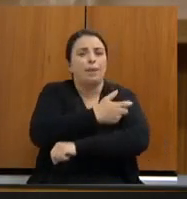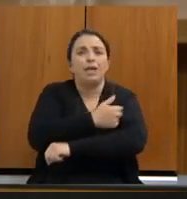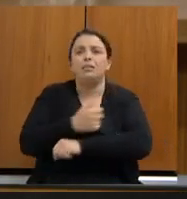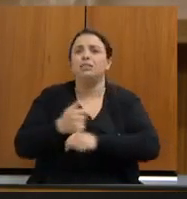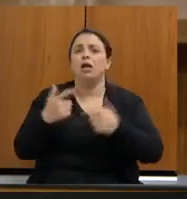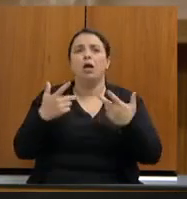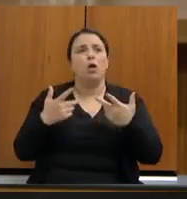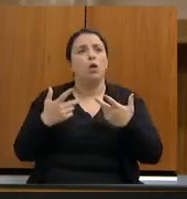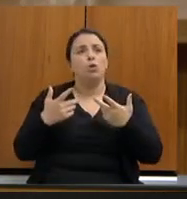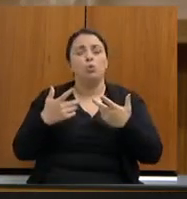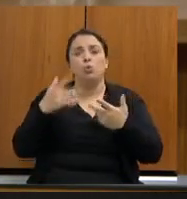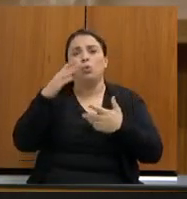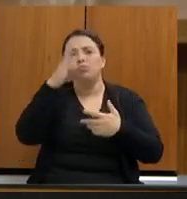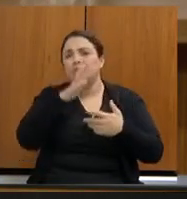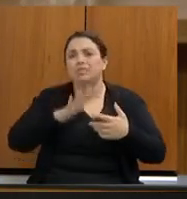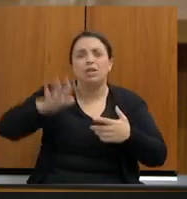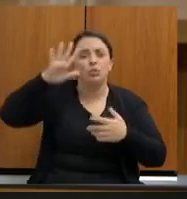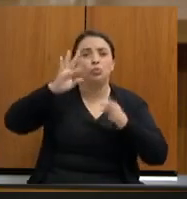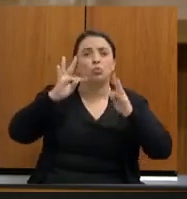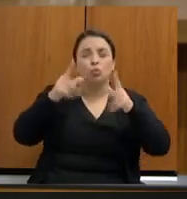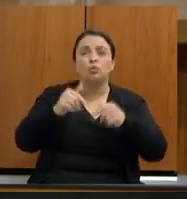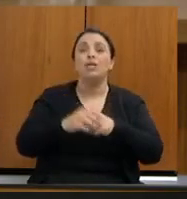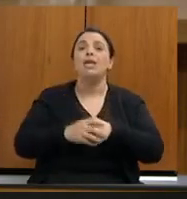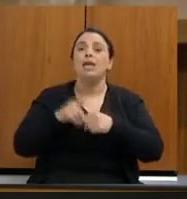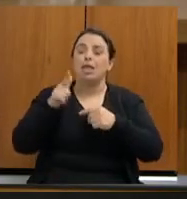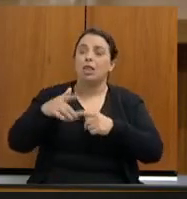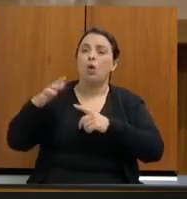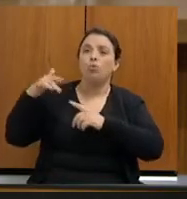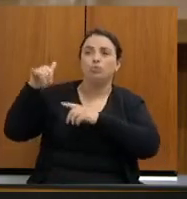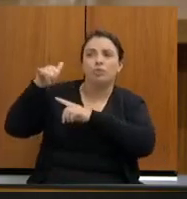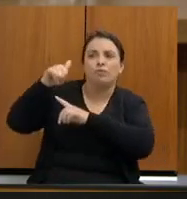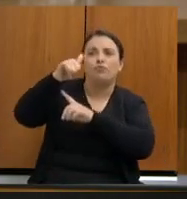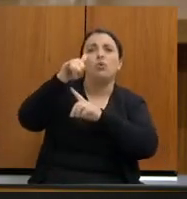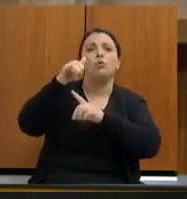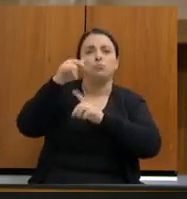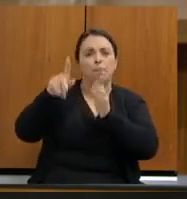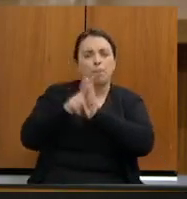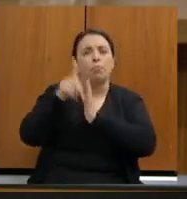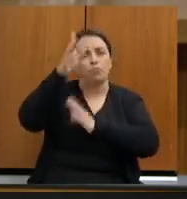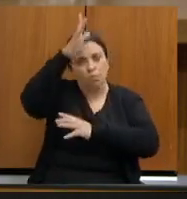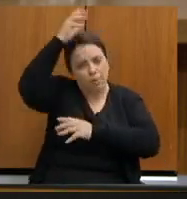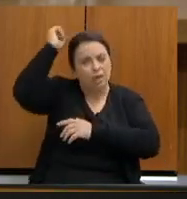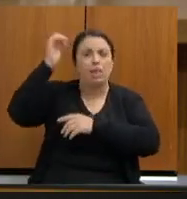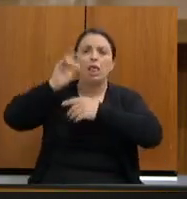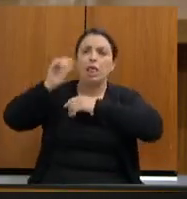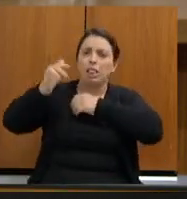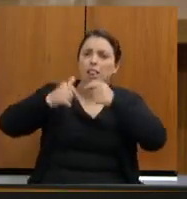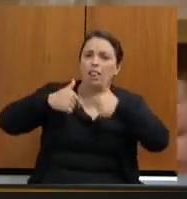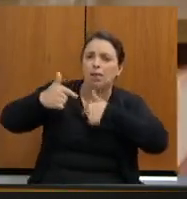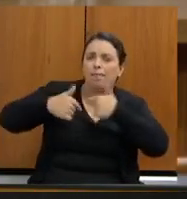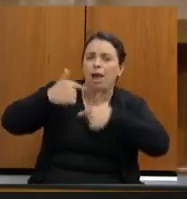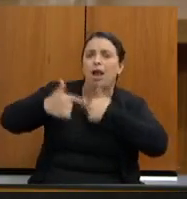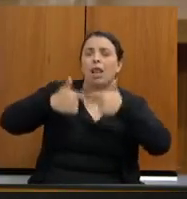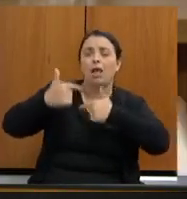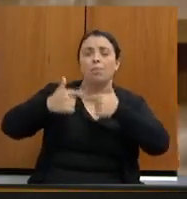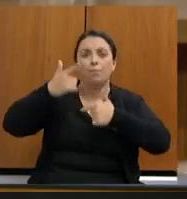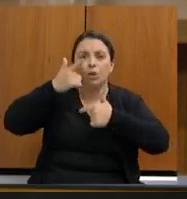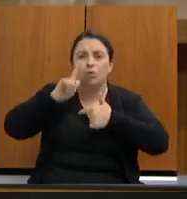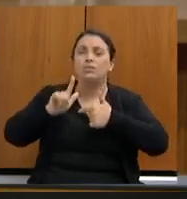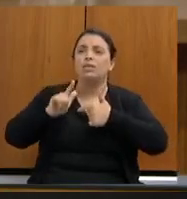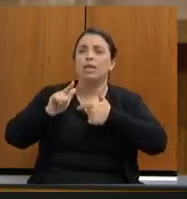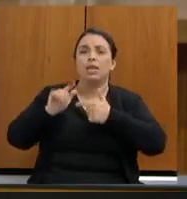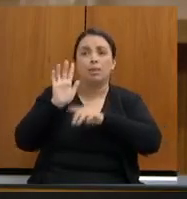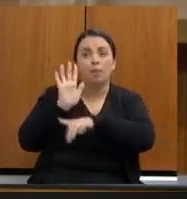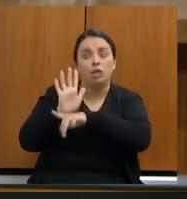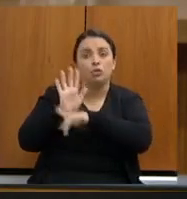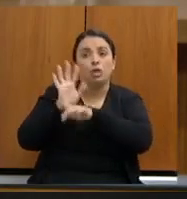Bombeiros Tem trabalhado de forma intensa na distribuição da vacina e também no planejamento apoiando o planejamento da distribuição